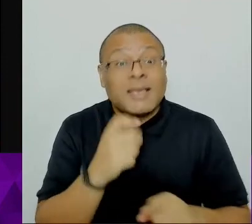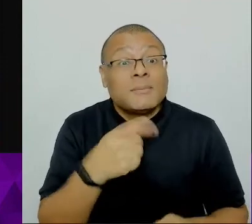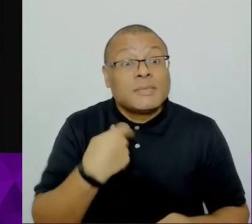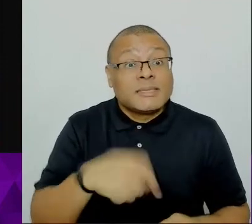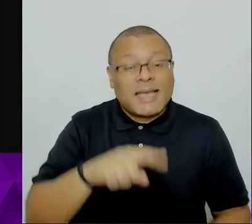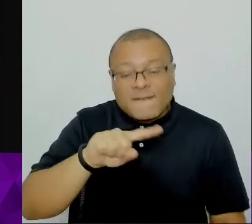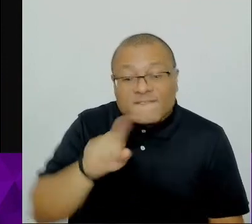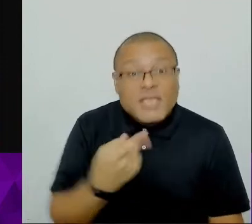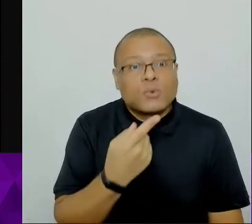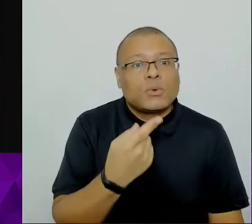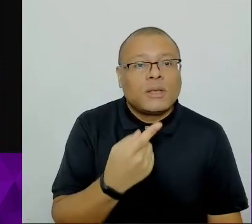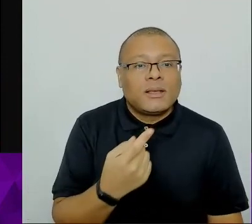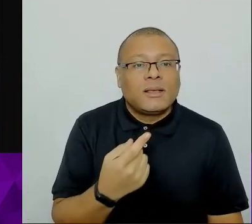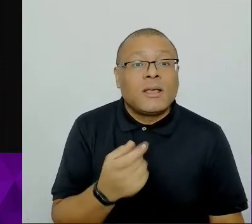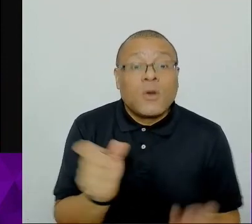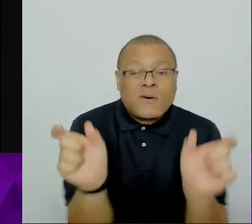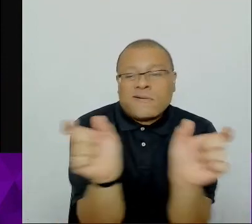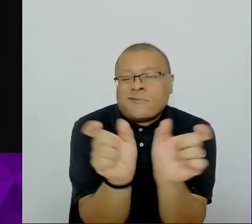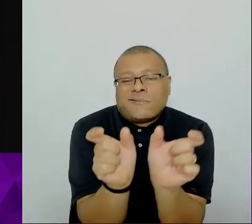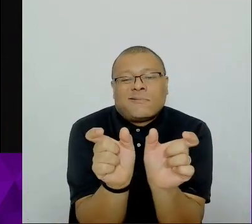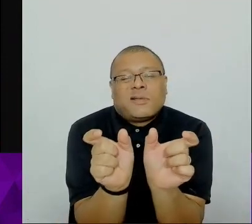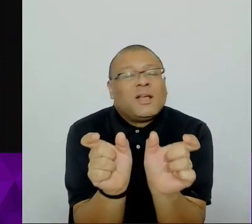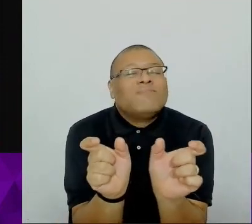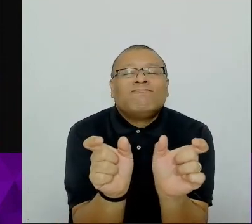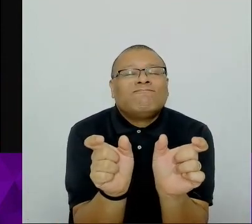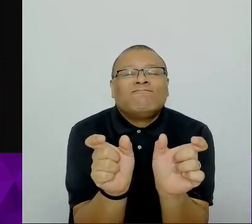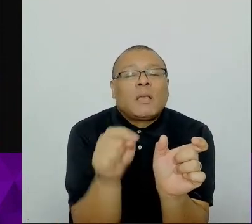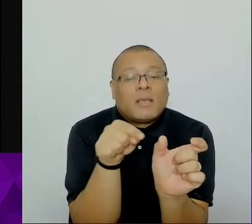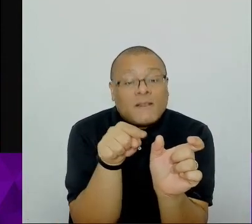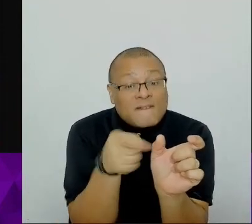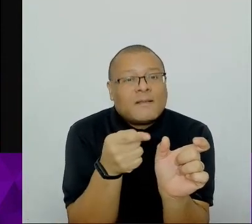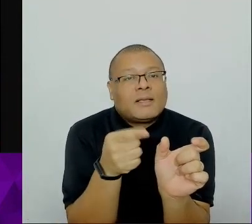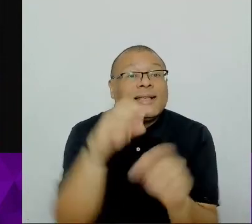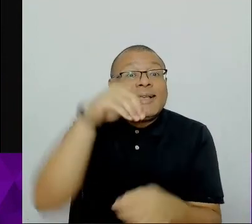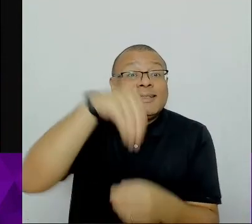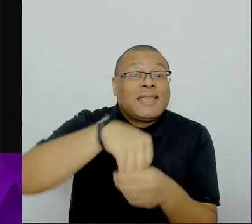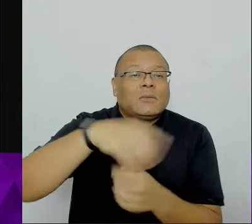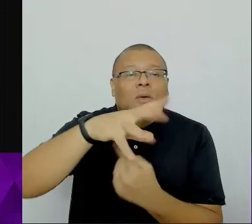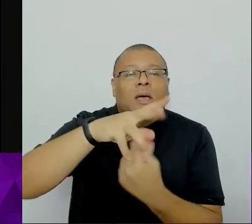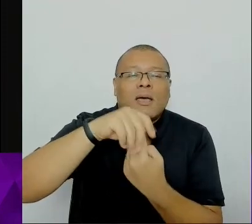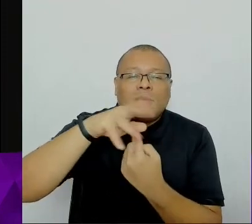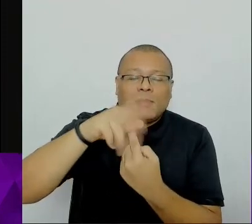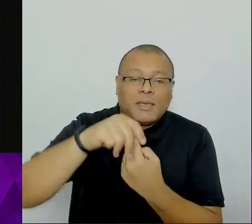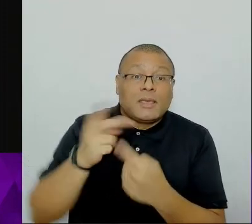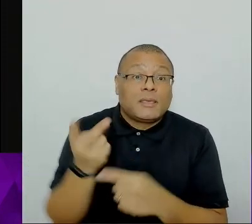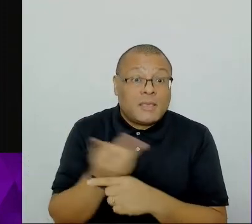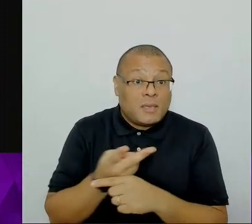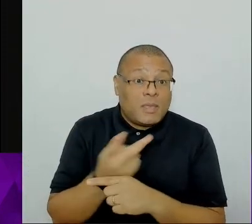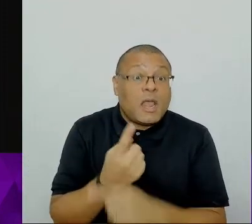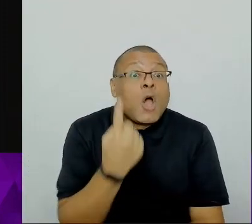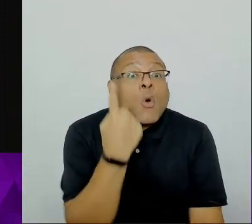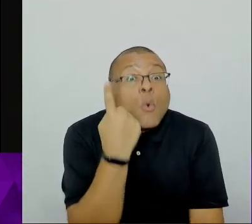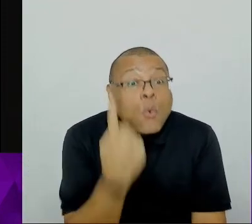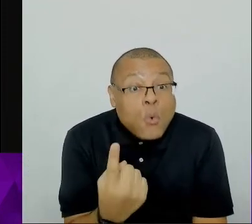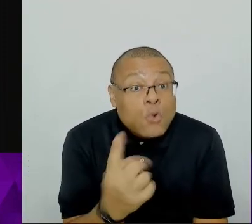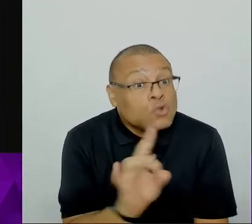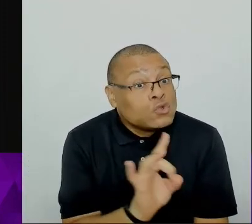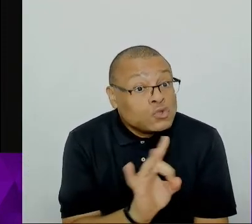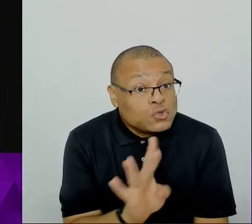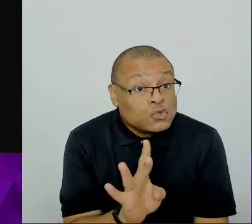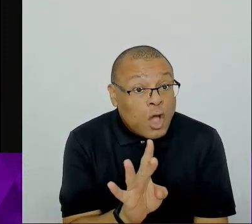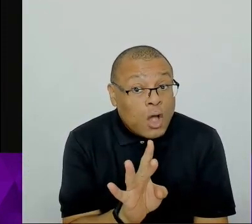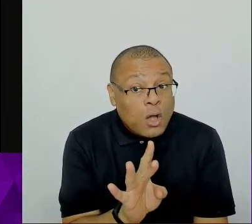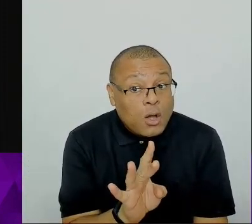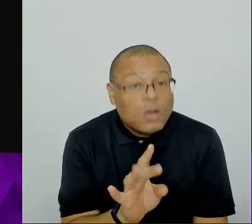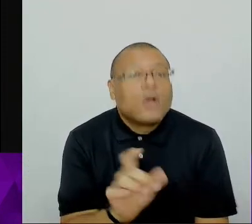Porque a gente não consegue ter um valor em vírgula dentro de uma API. Isso ajuda a gente. E se eu quiser buscar apenas de um recurso,